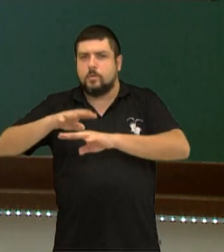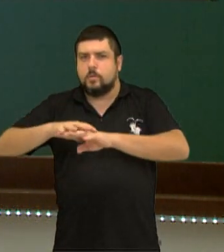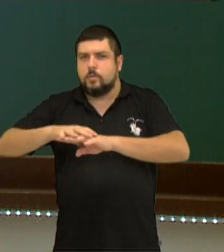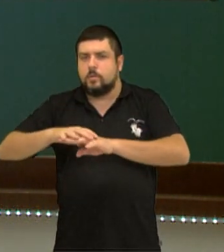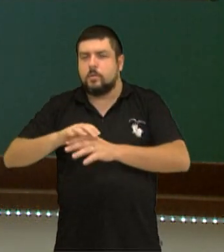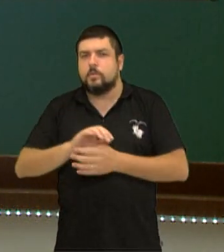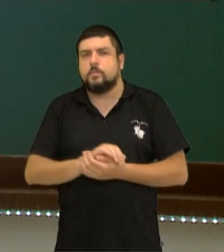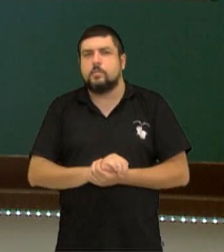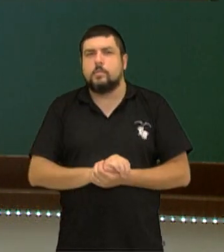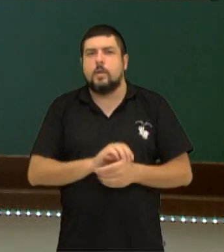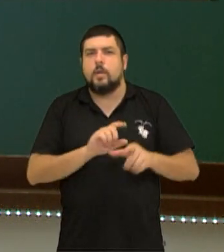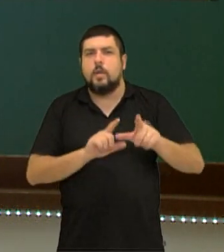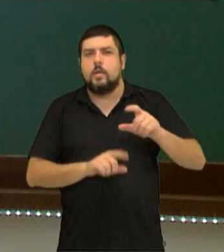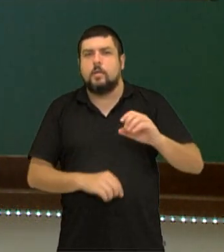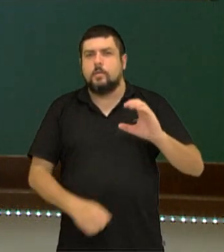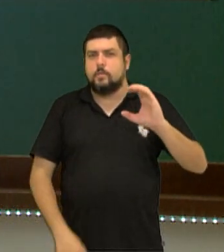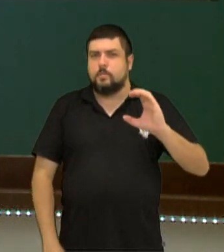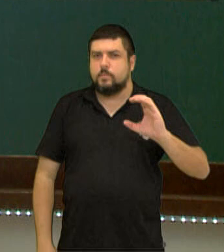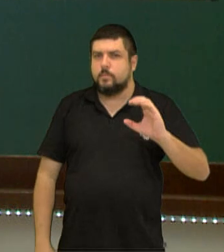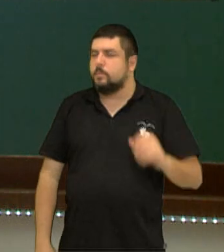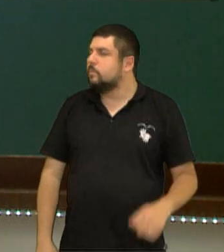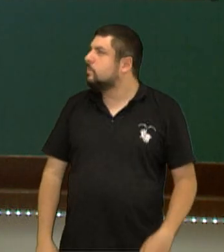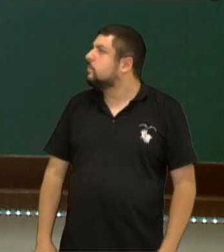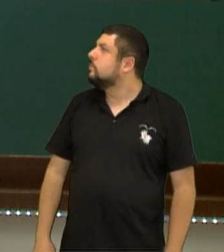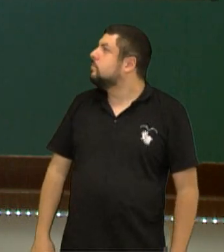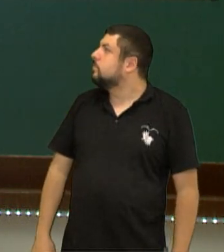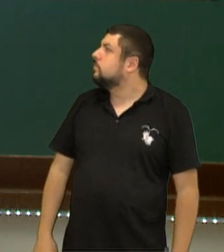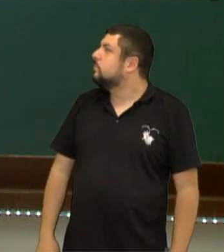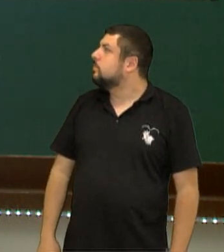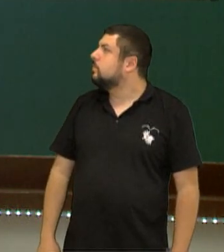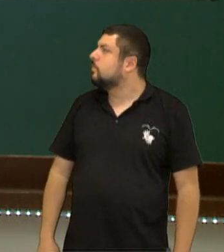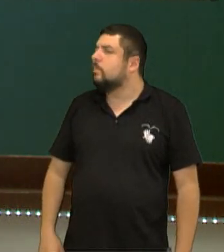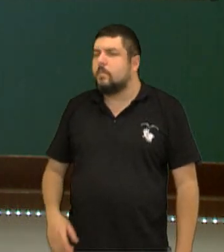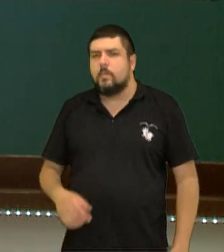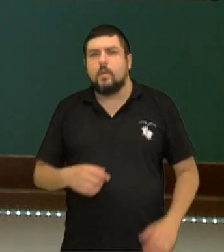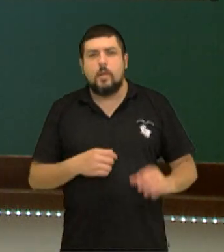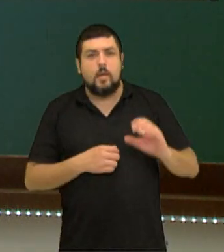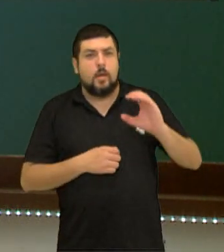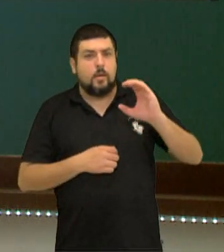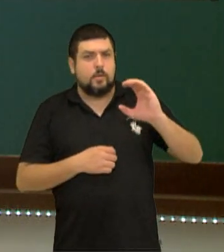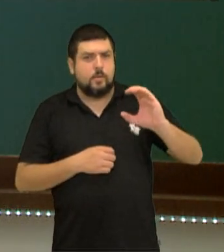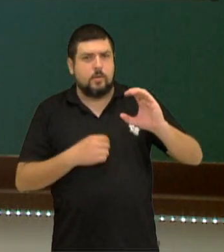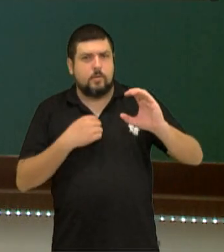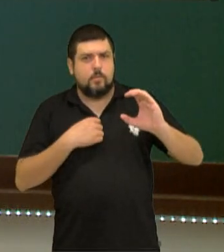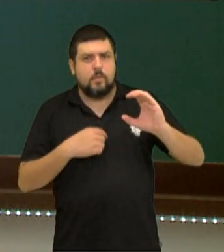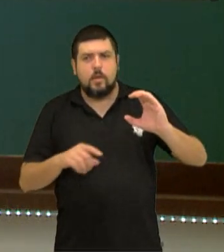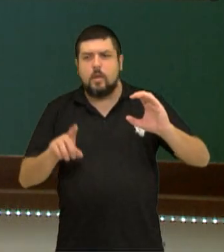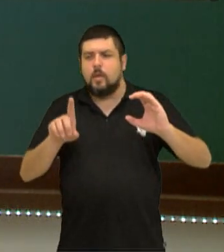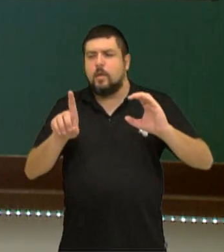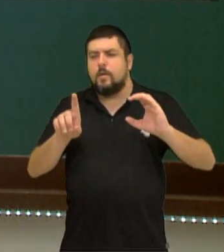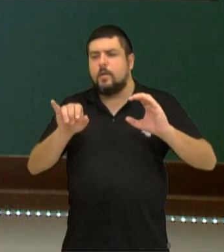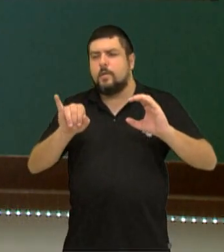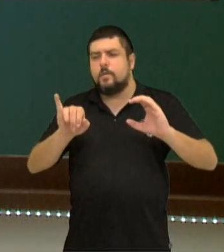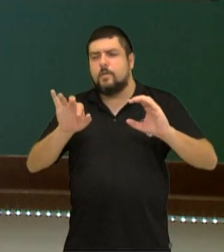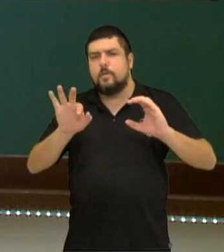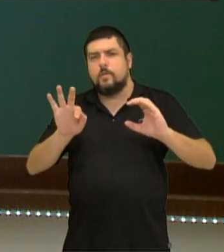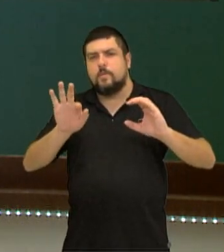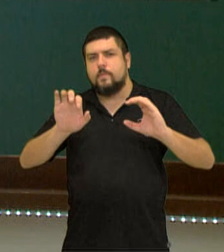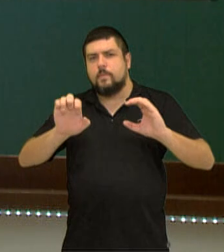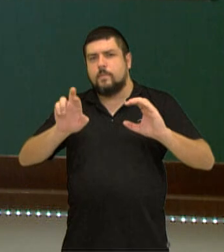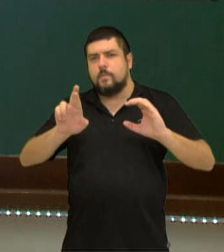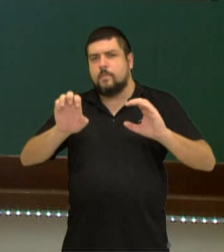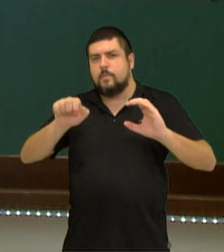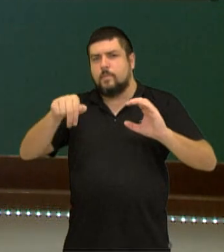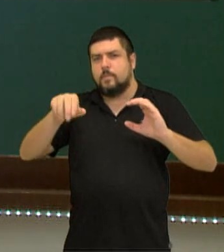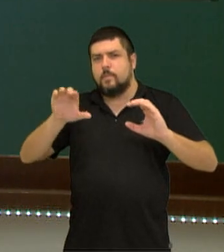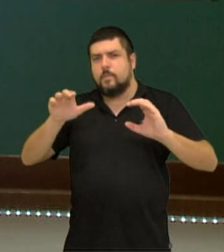a diferença entre 12 e 7. Quando aparece esse termo diferença, eu estou me referindo